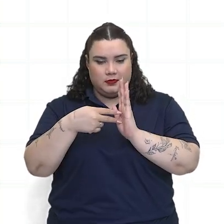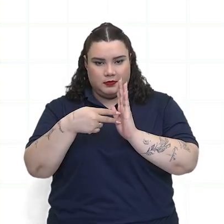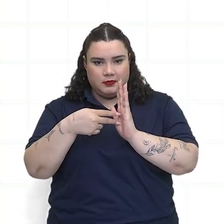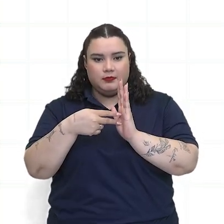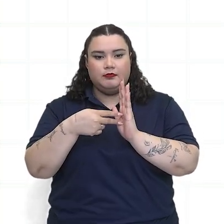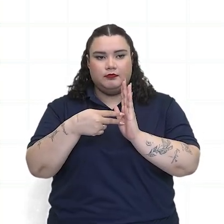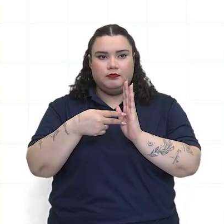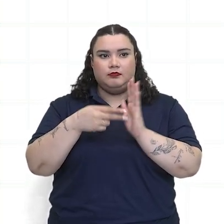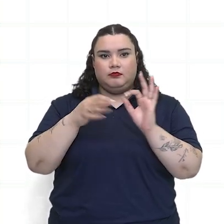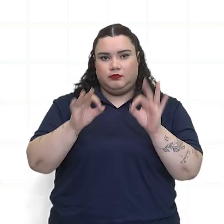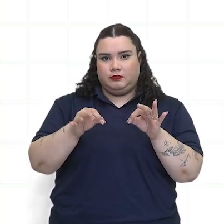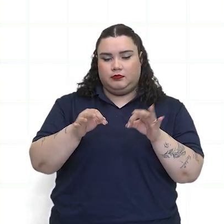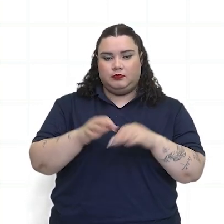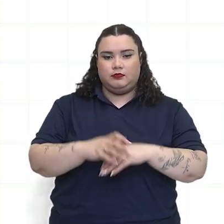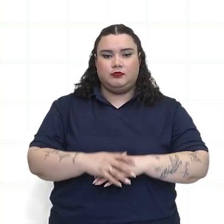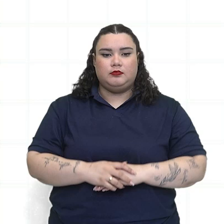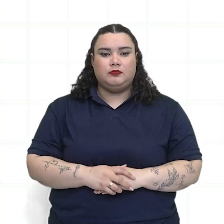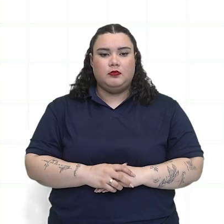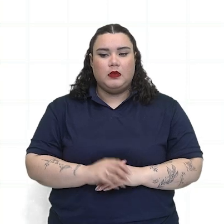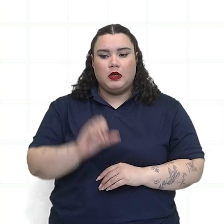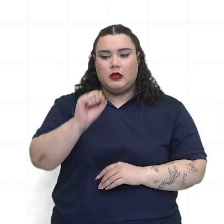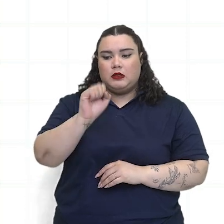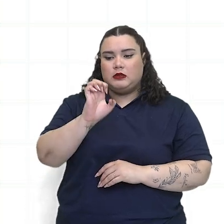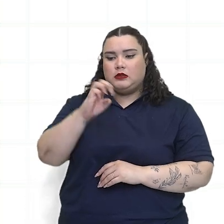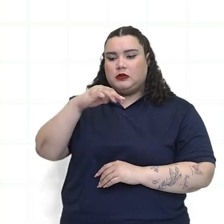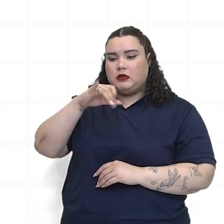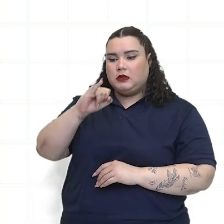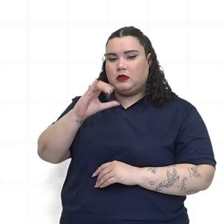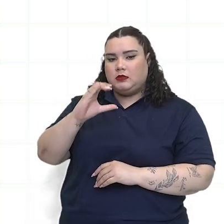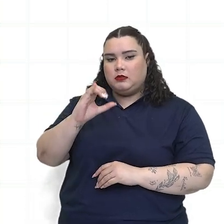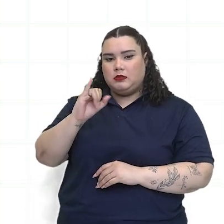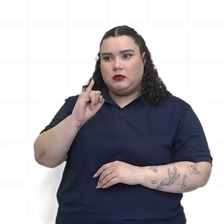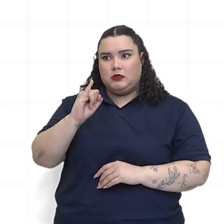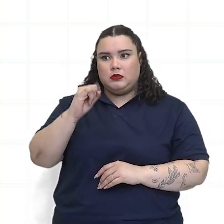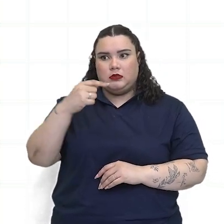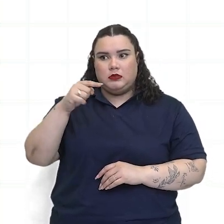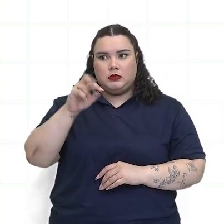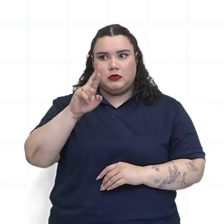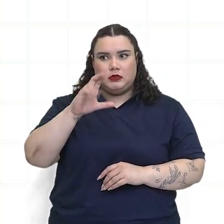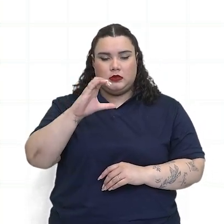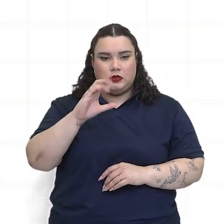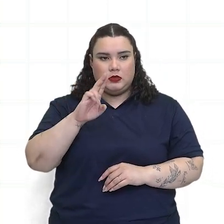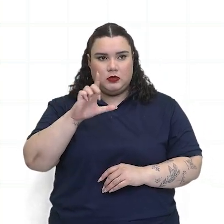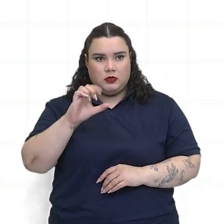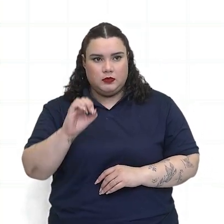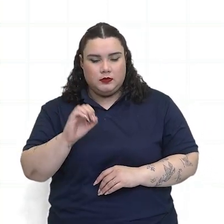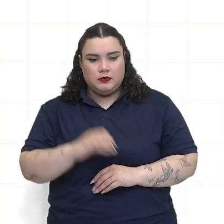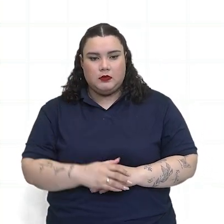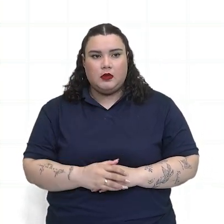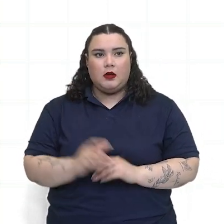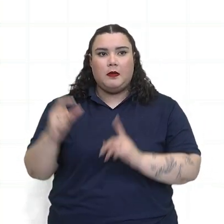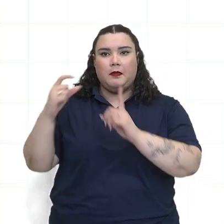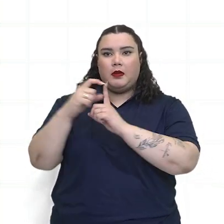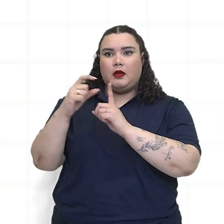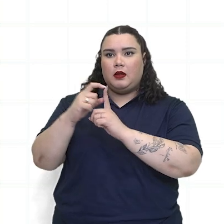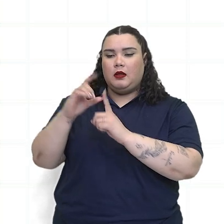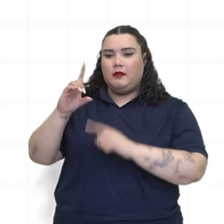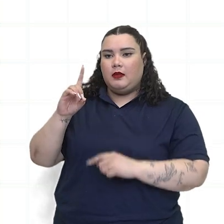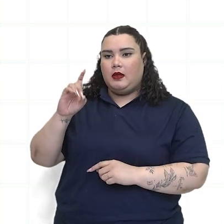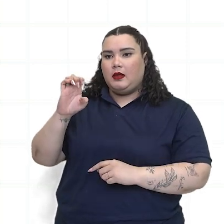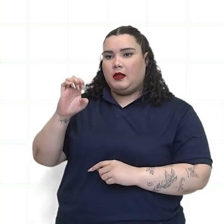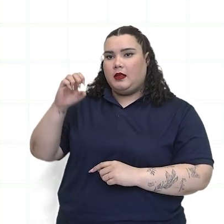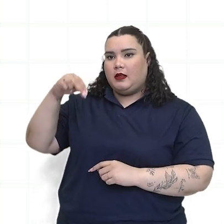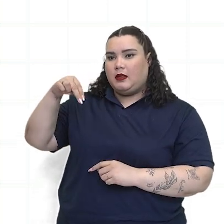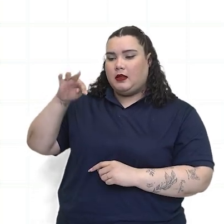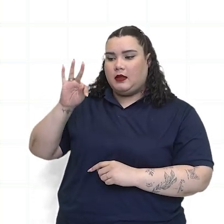inteiro, mas apenas de uma parte, semicírculo. Com a palavra dente, que é substantivo,